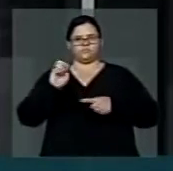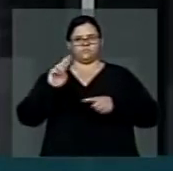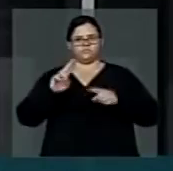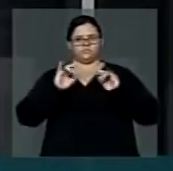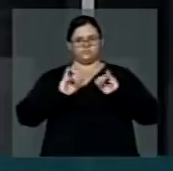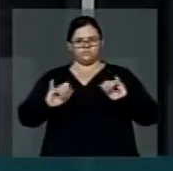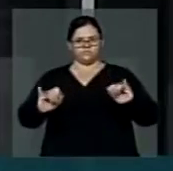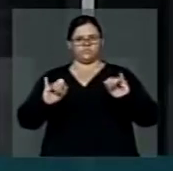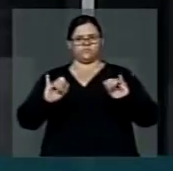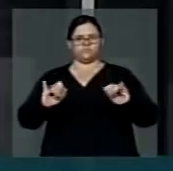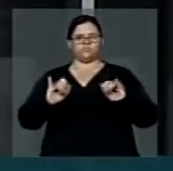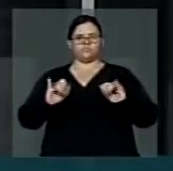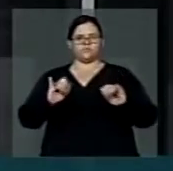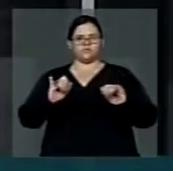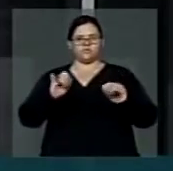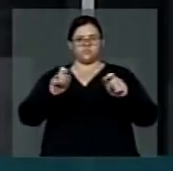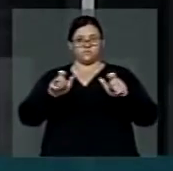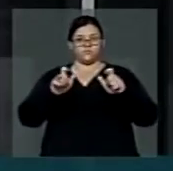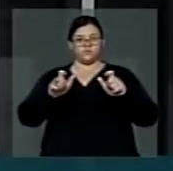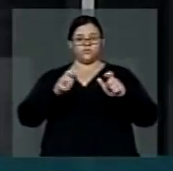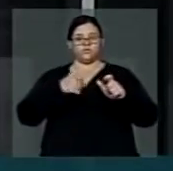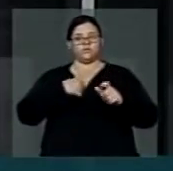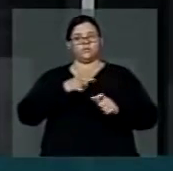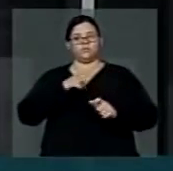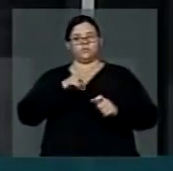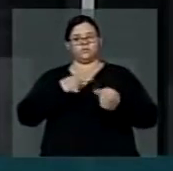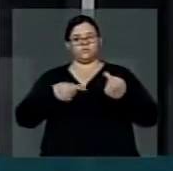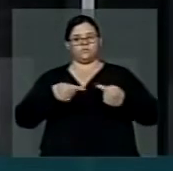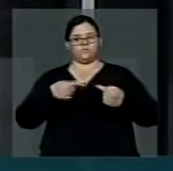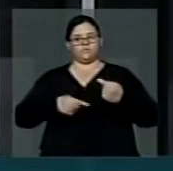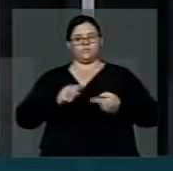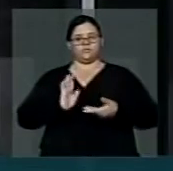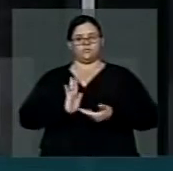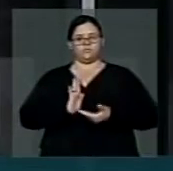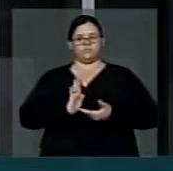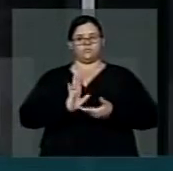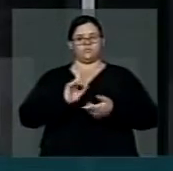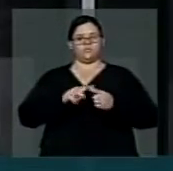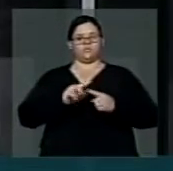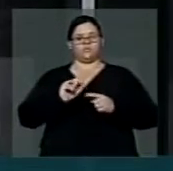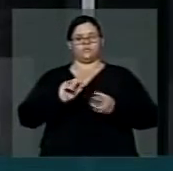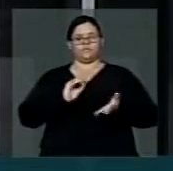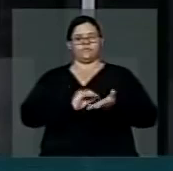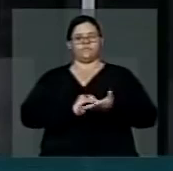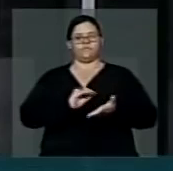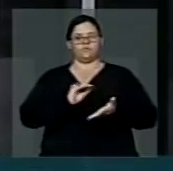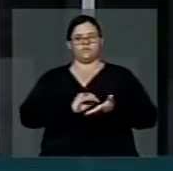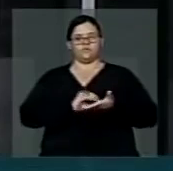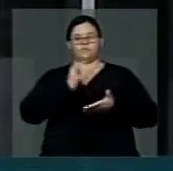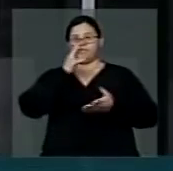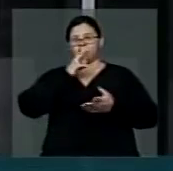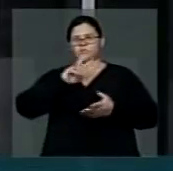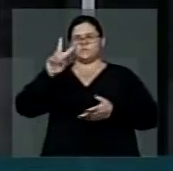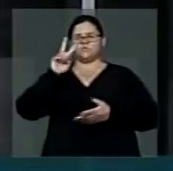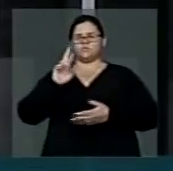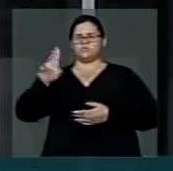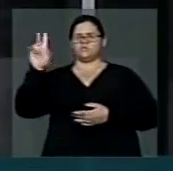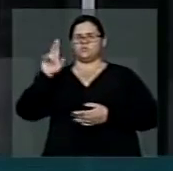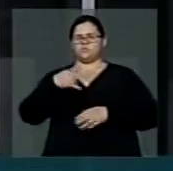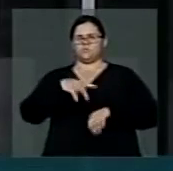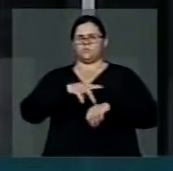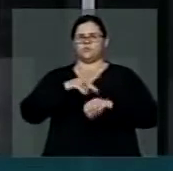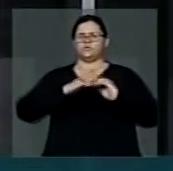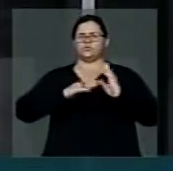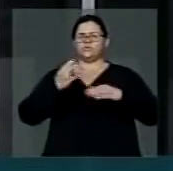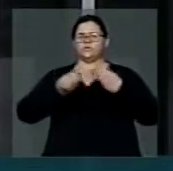impressão que vivencio nos debates desta casa: a falta de uma visão do